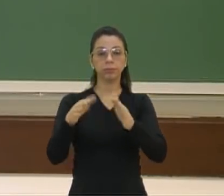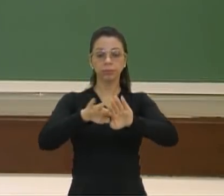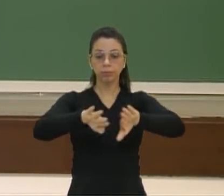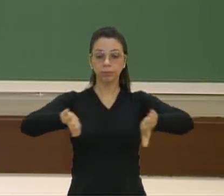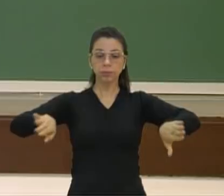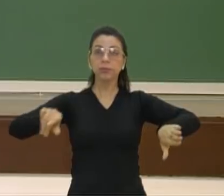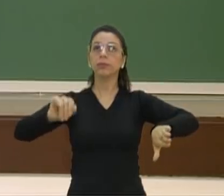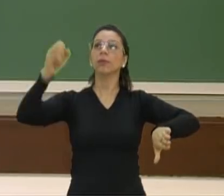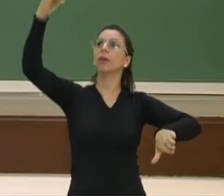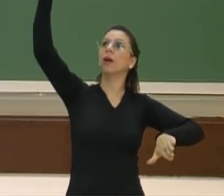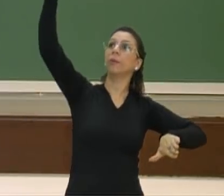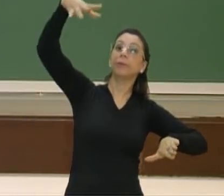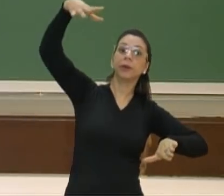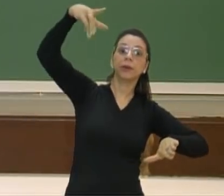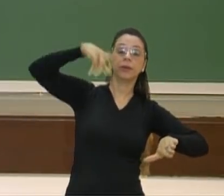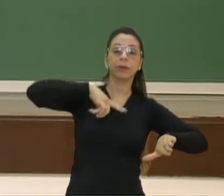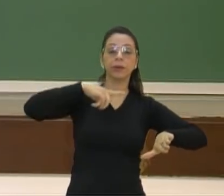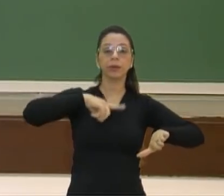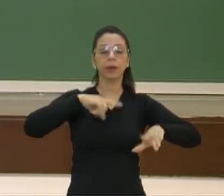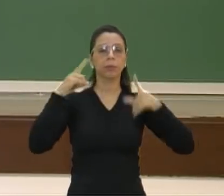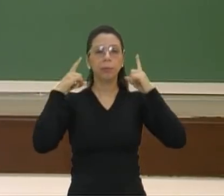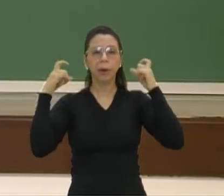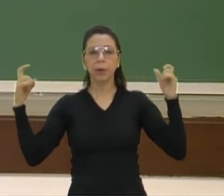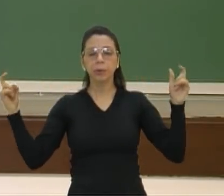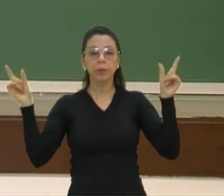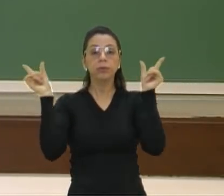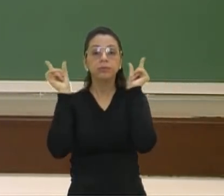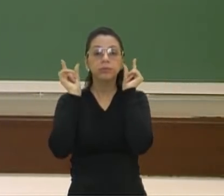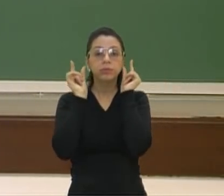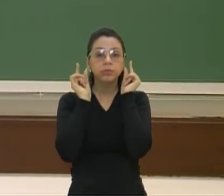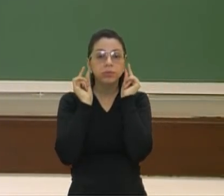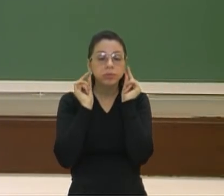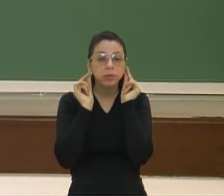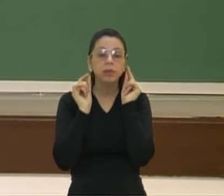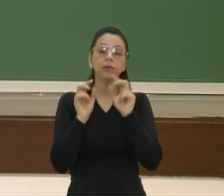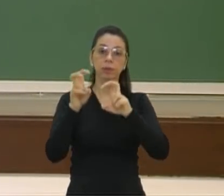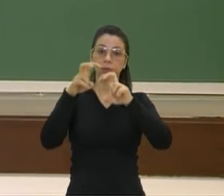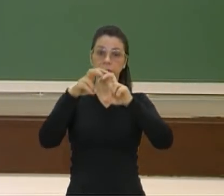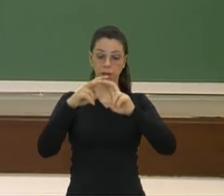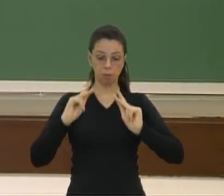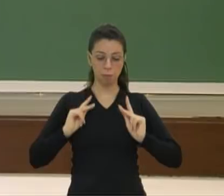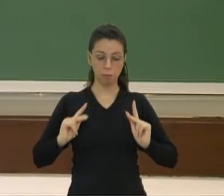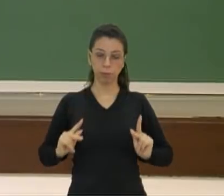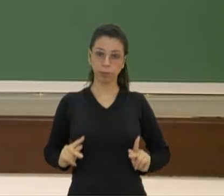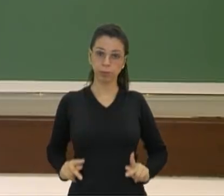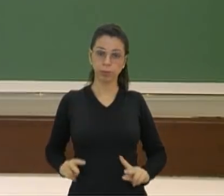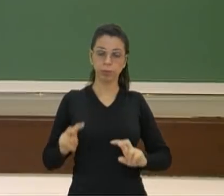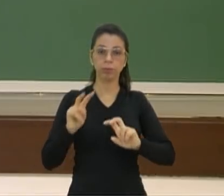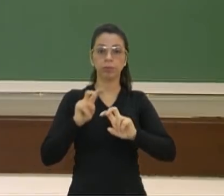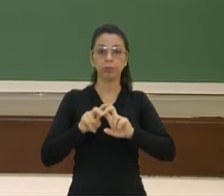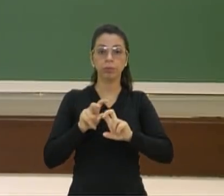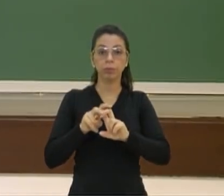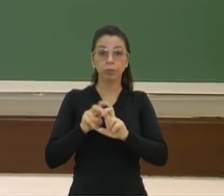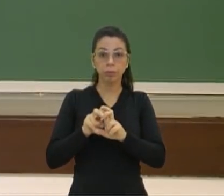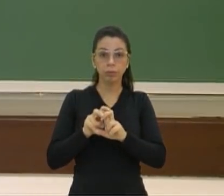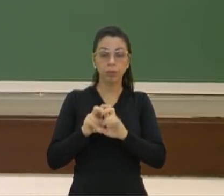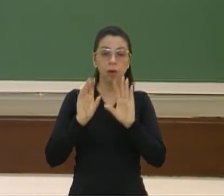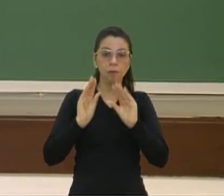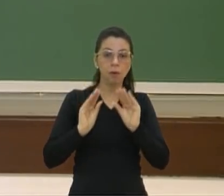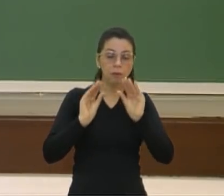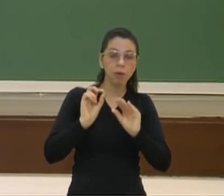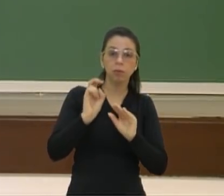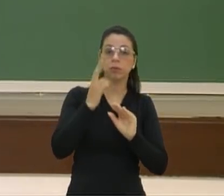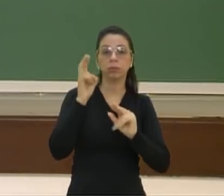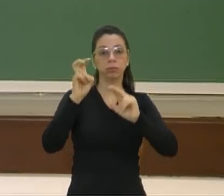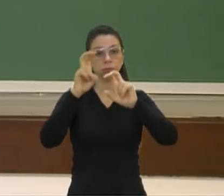iluminado, com pouco ruído? Você está sentado direitinho no sofá ou na cadeira? Lembra que cada vez que a gente trabalhou